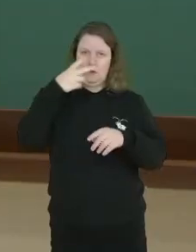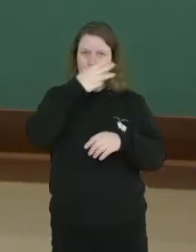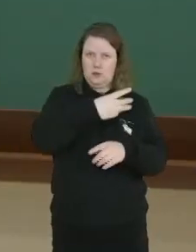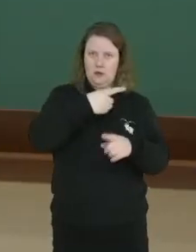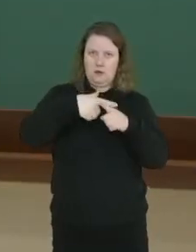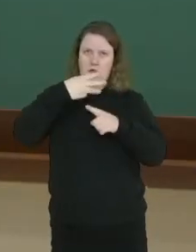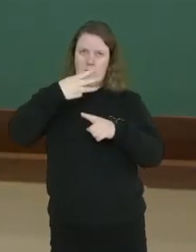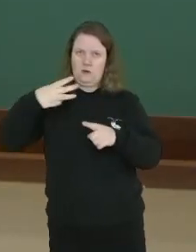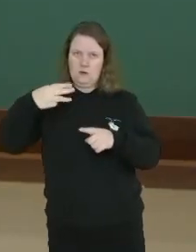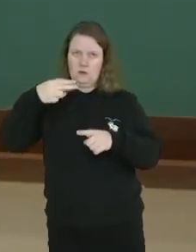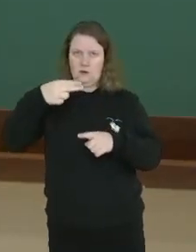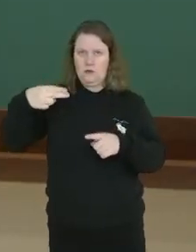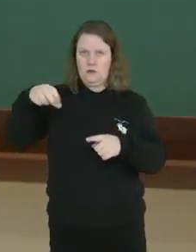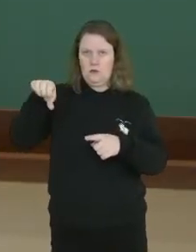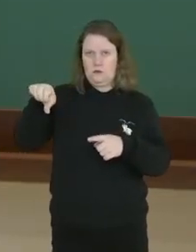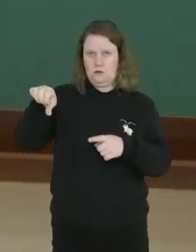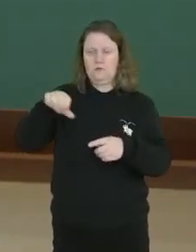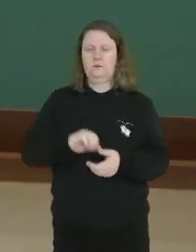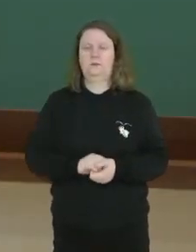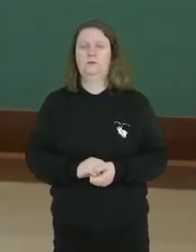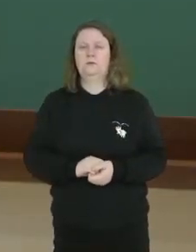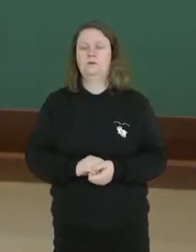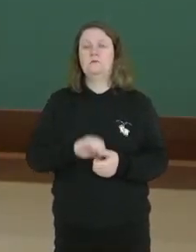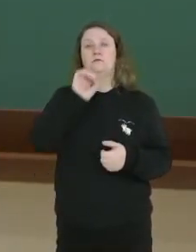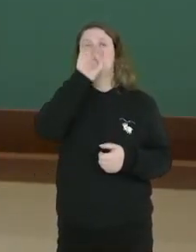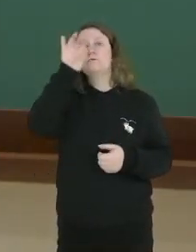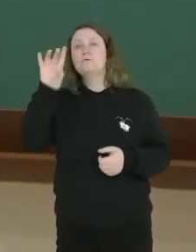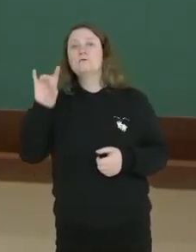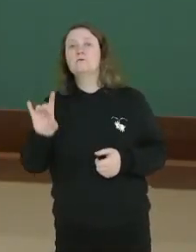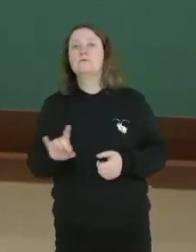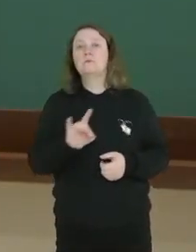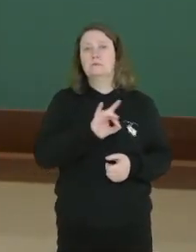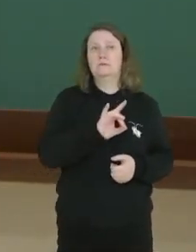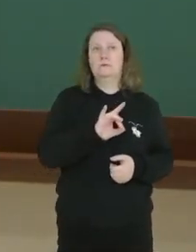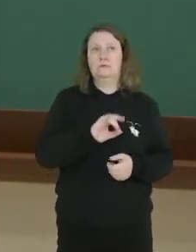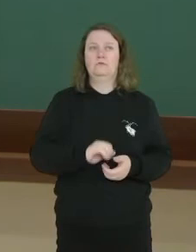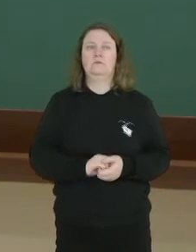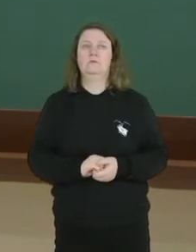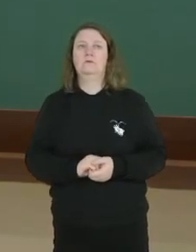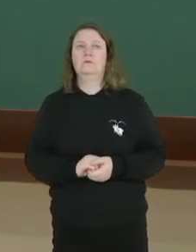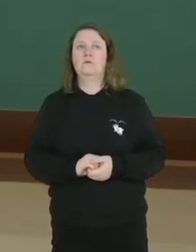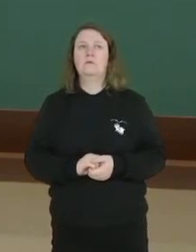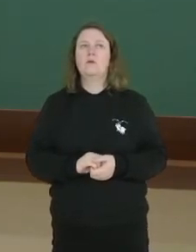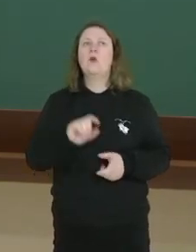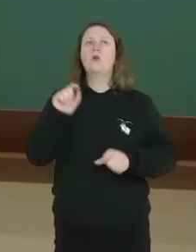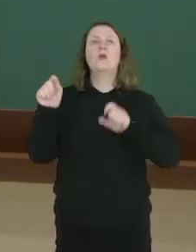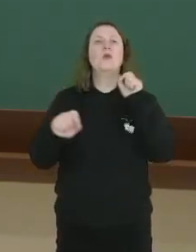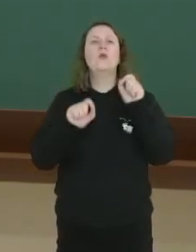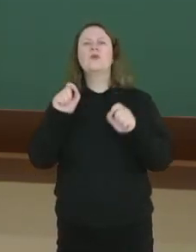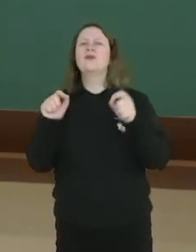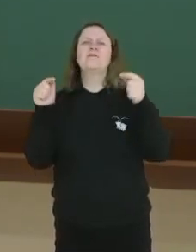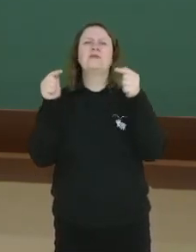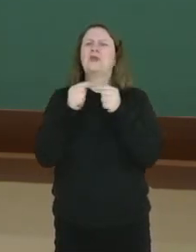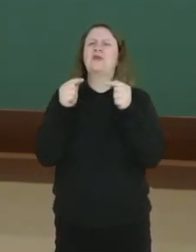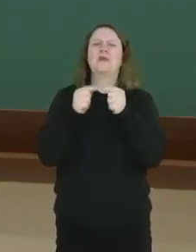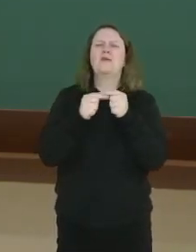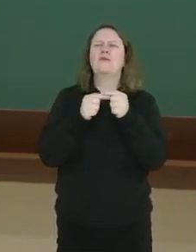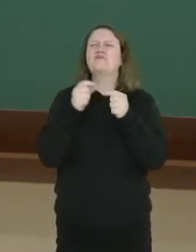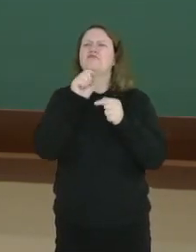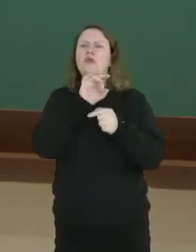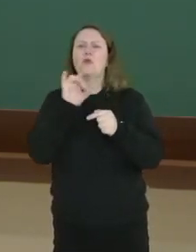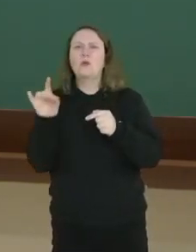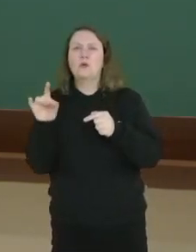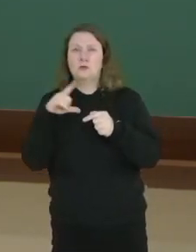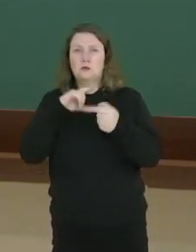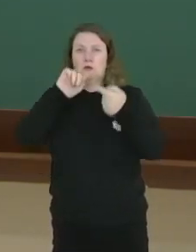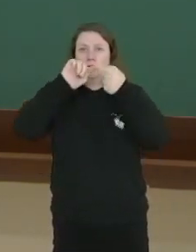a área de cada um dos quadrados construído sobre os lados desse triângulo. Mas o que uma coisa tem a ver com a outra? Existe alguma